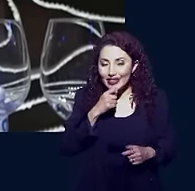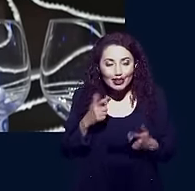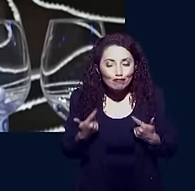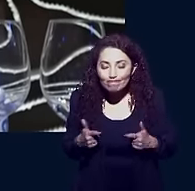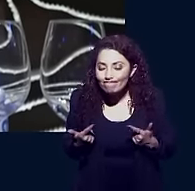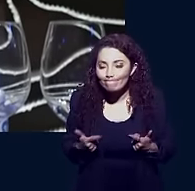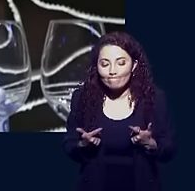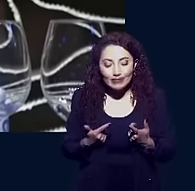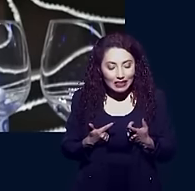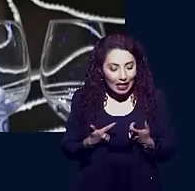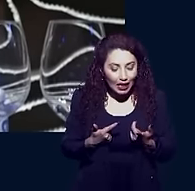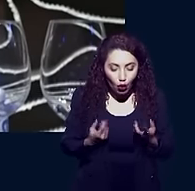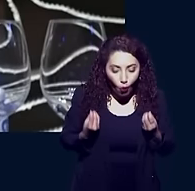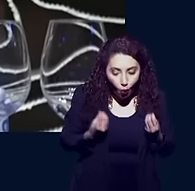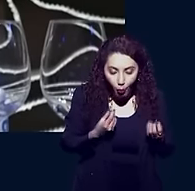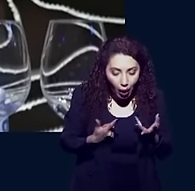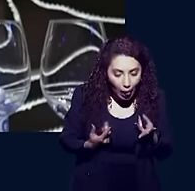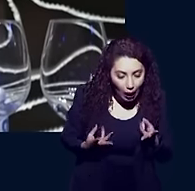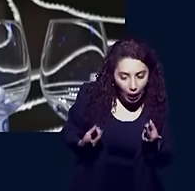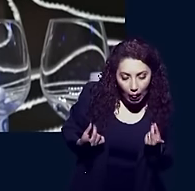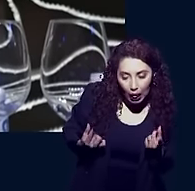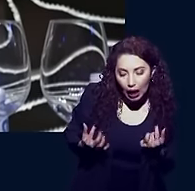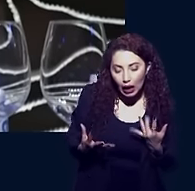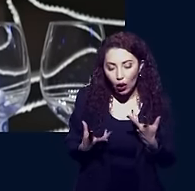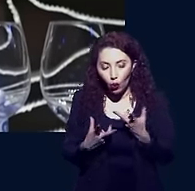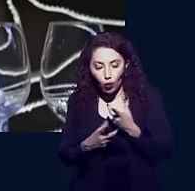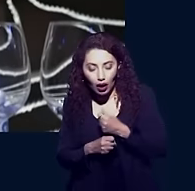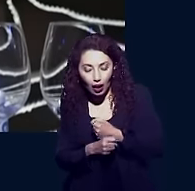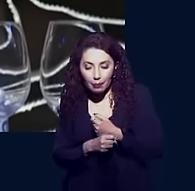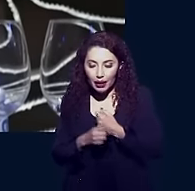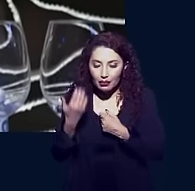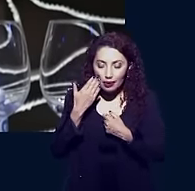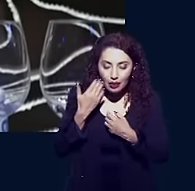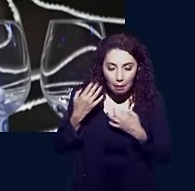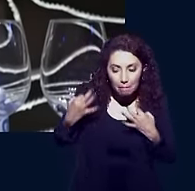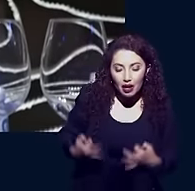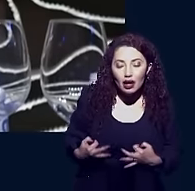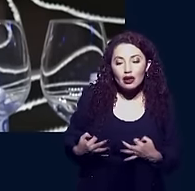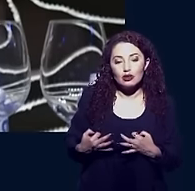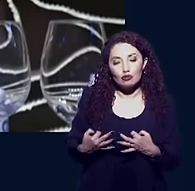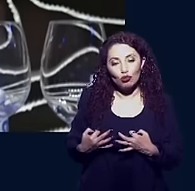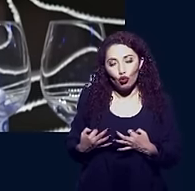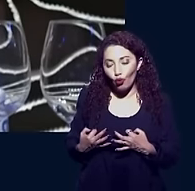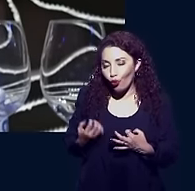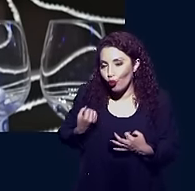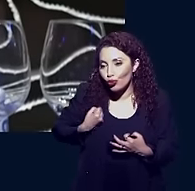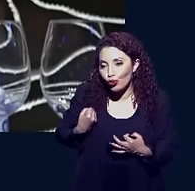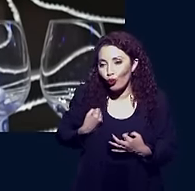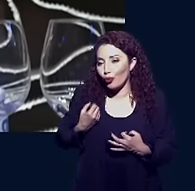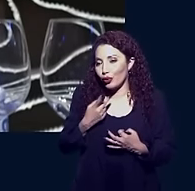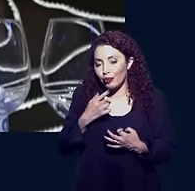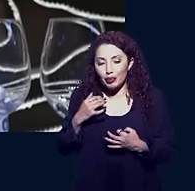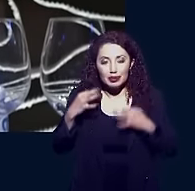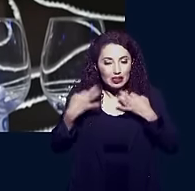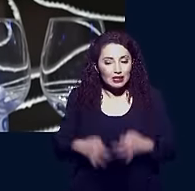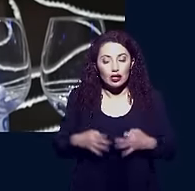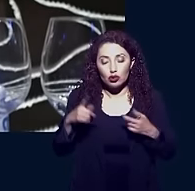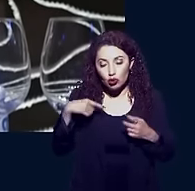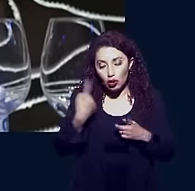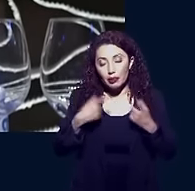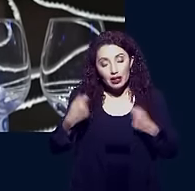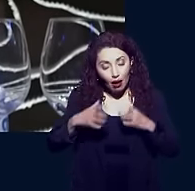calcular como a produtividade total dos fatores funciona e e assim mais importante é é trabalhar e olhar os dados com bastante cuidado